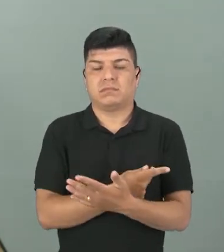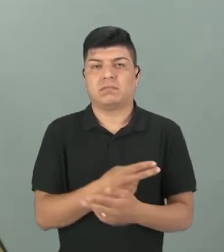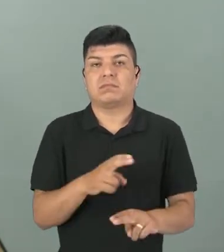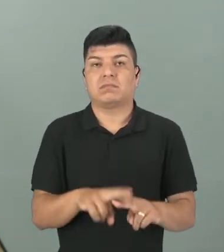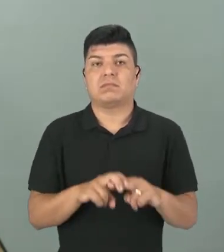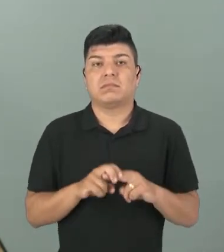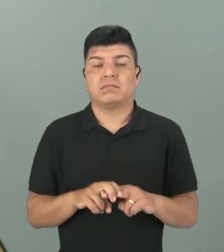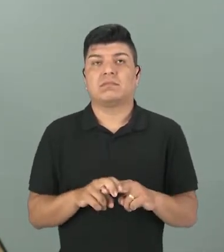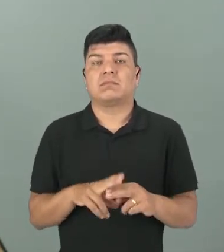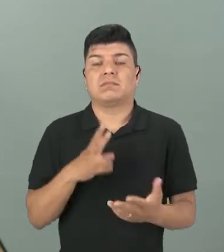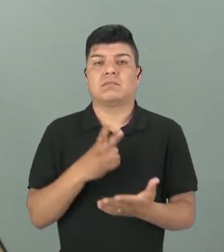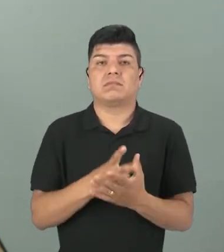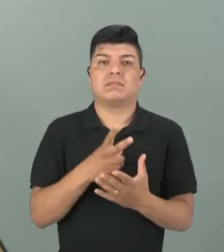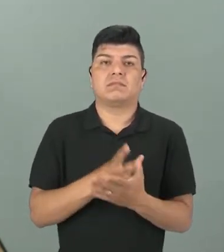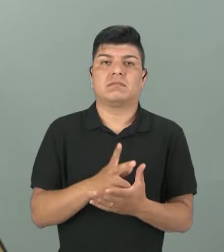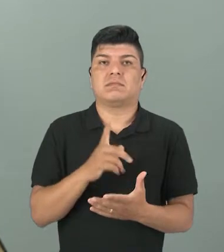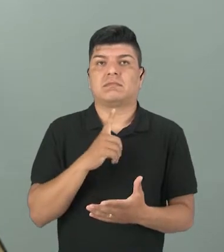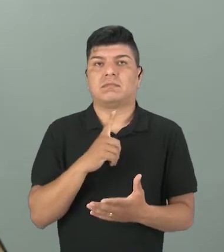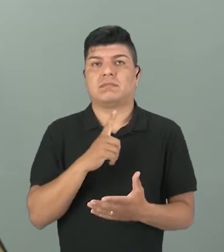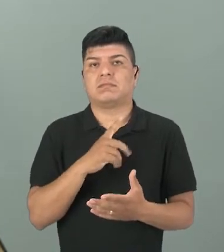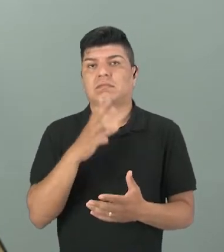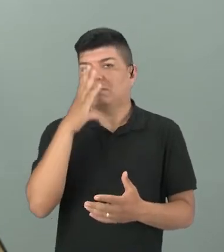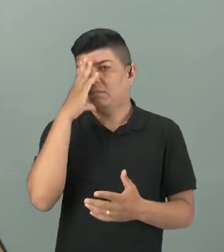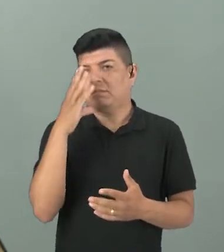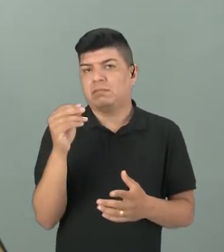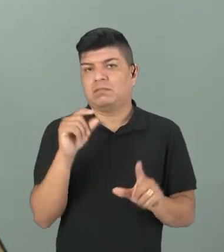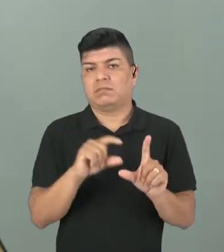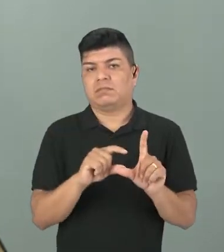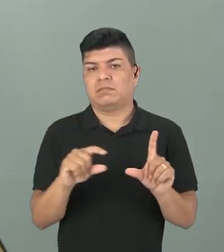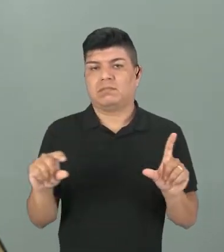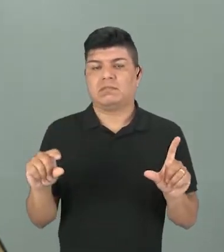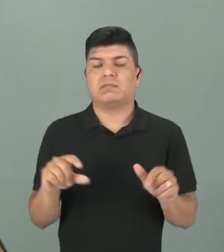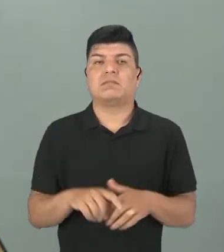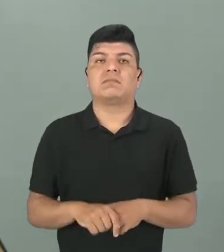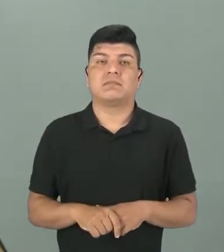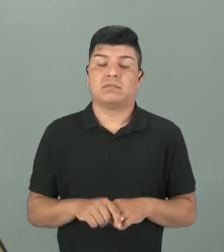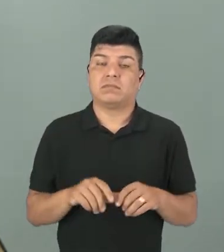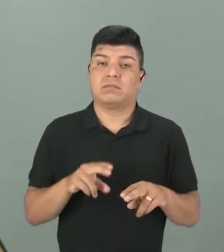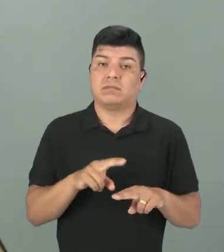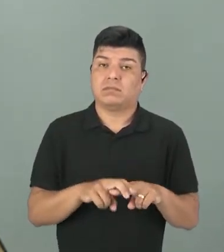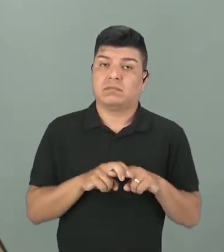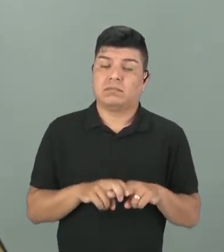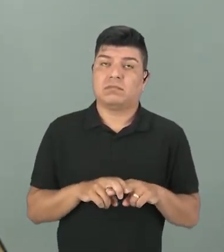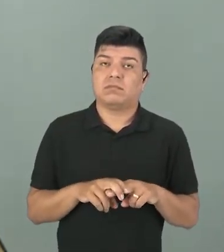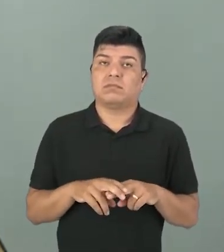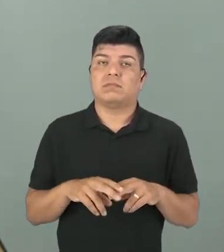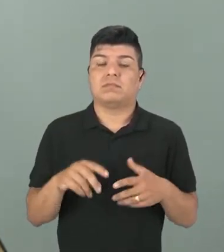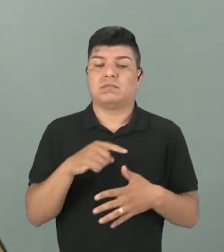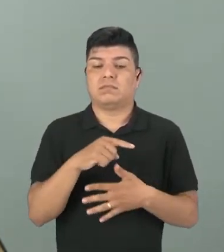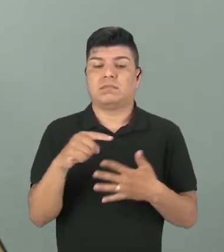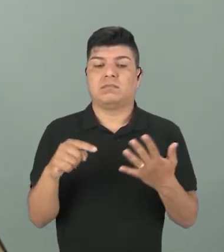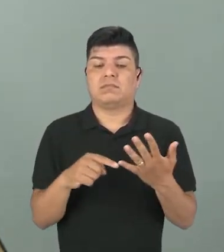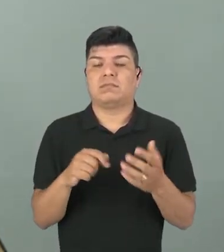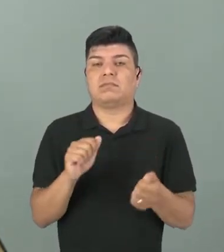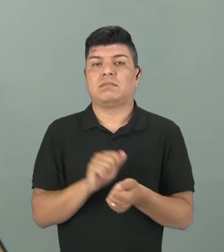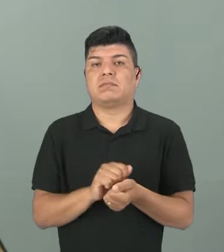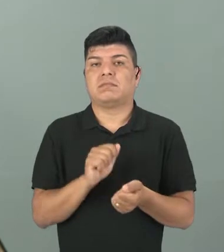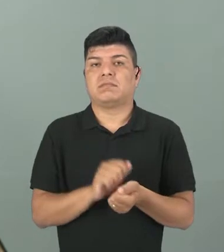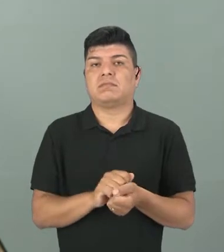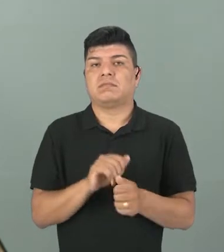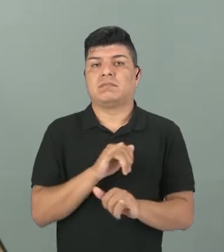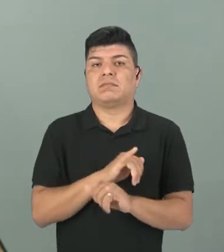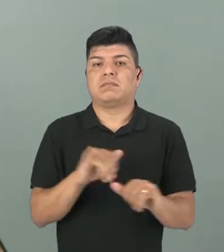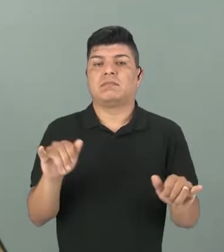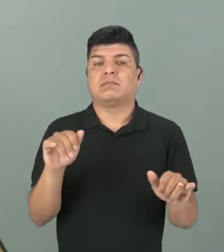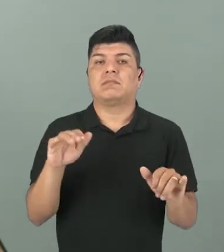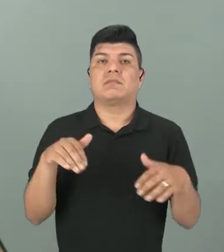além disso, por isso que sempre tem a foto e a legenda. Então, um dos elementos que fazem parte da